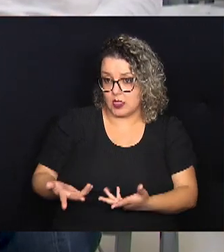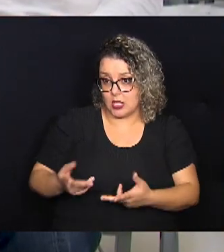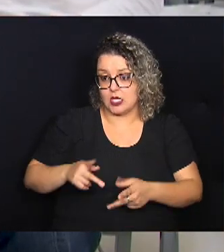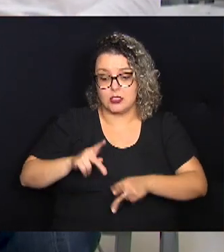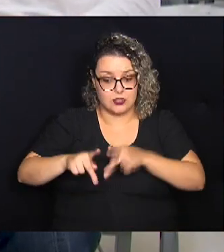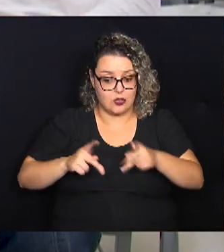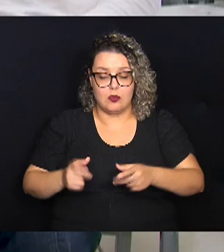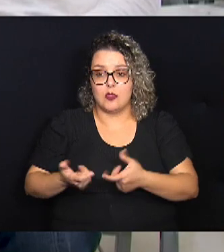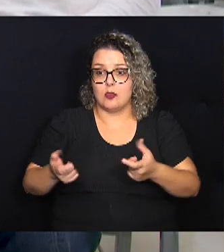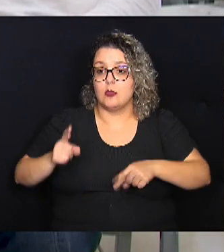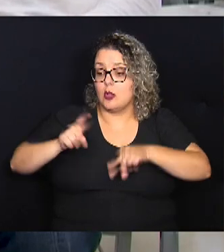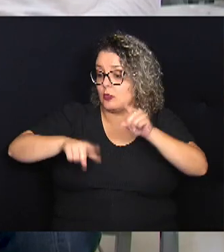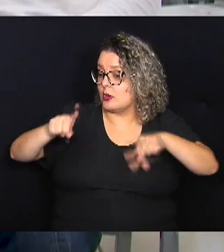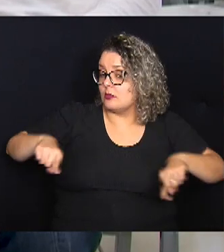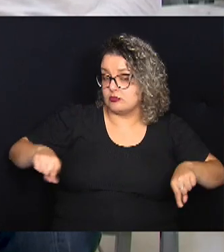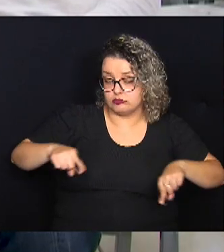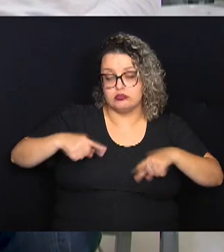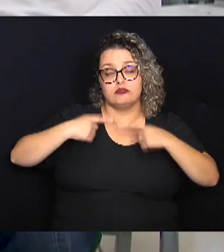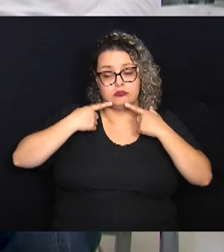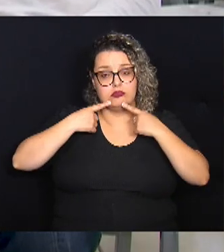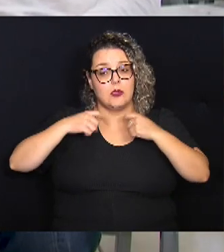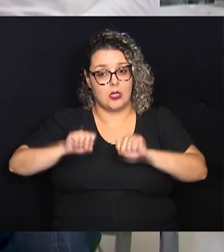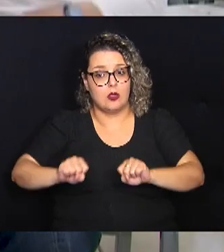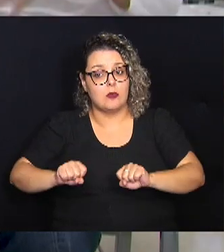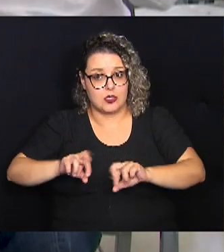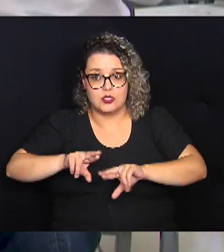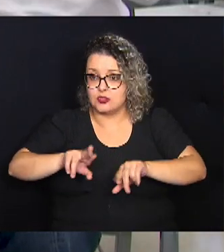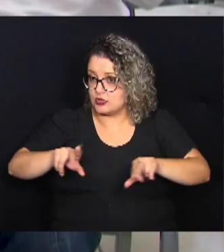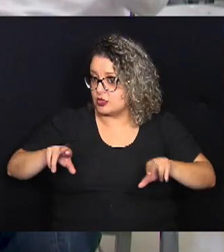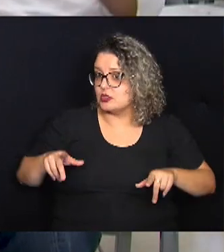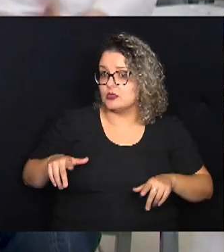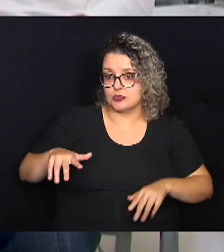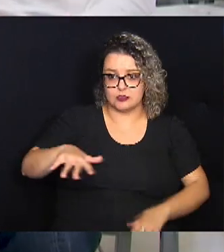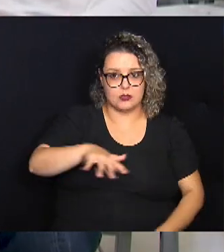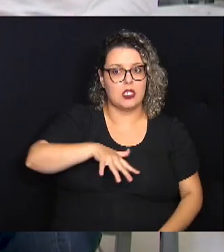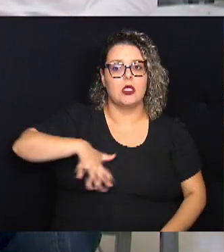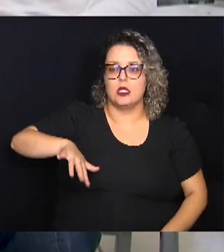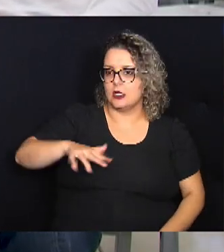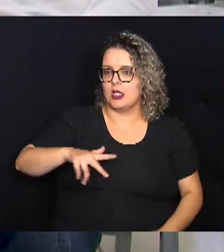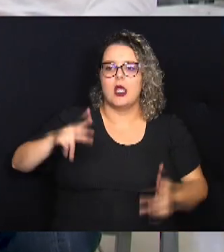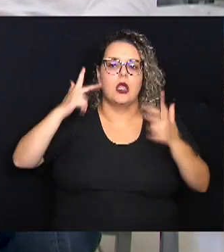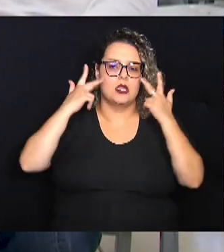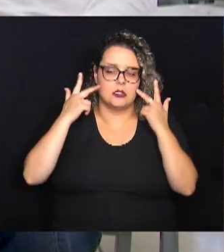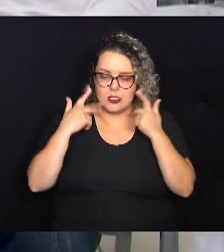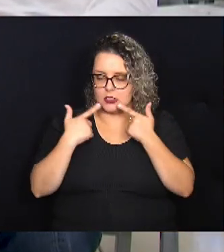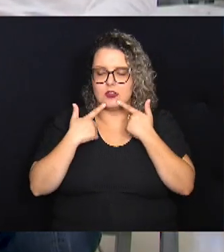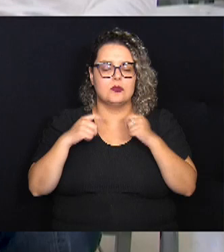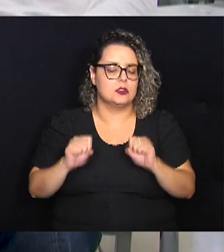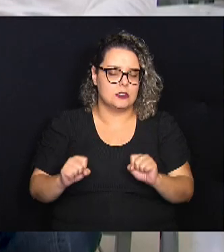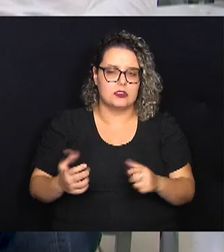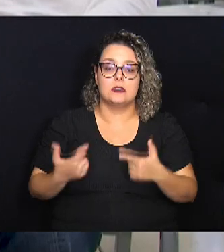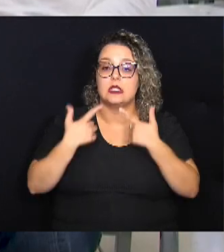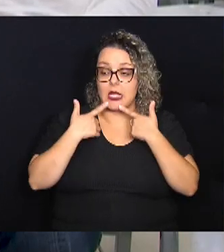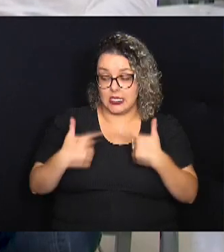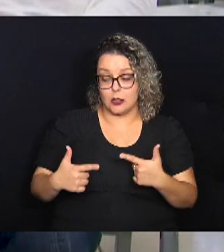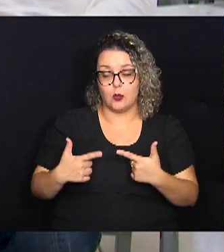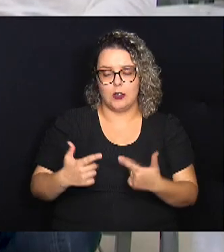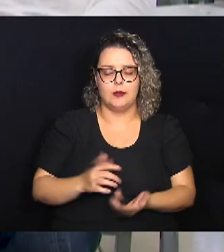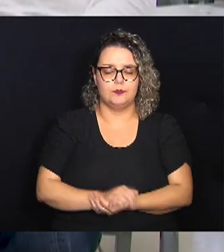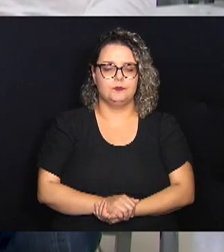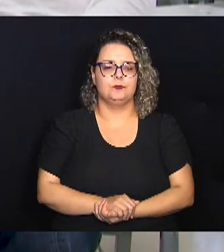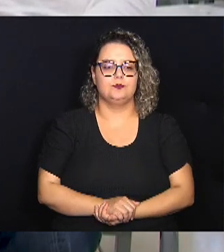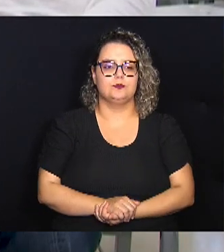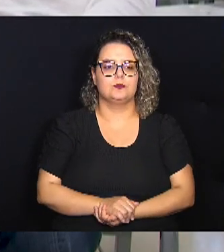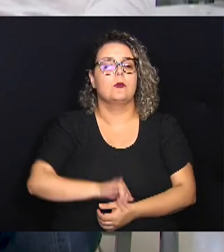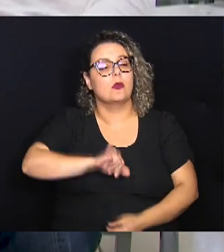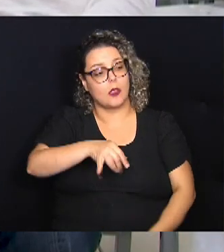tenha variedades linguísticas diferentes espalhadas pelo território, né? Isso é da própria natureza da língua mesmo. Ô, professora, pegando o gancho